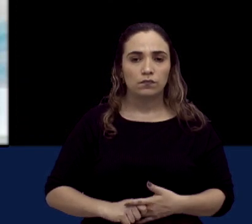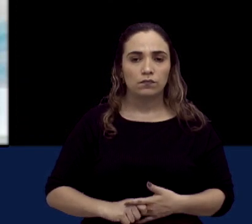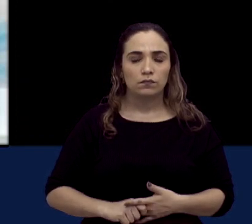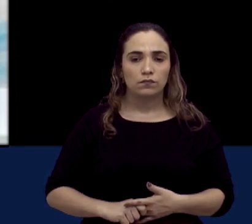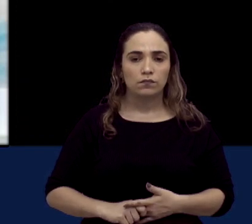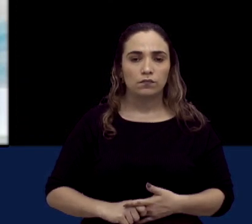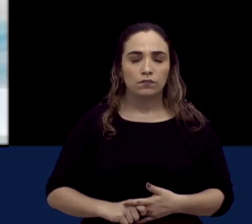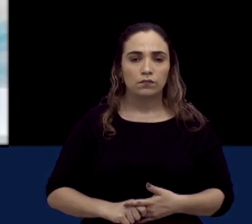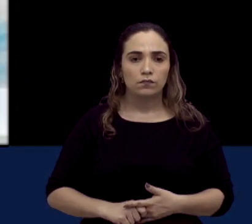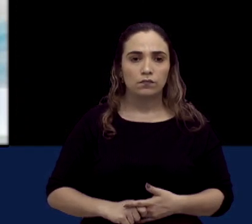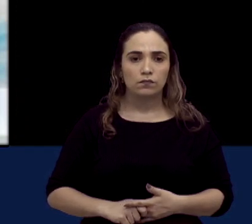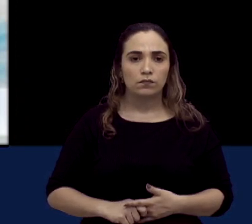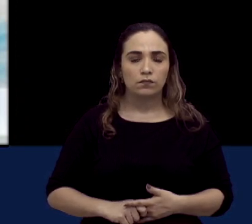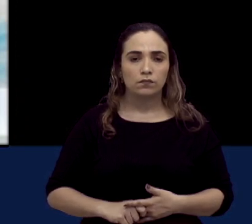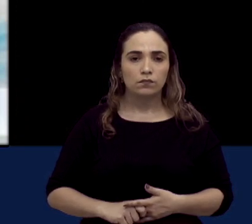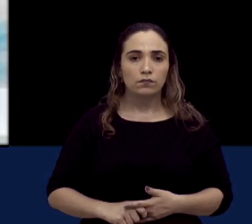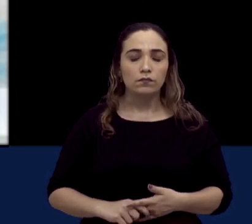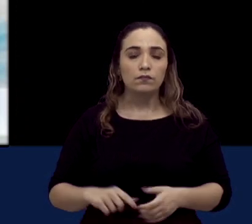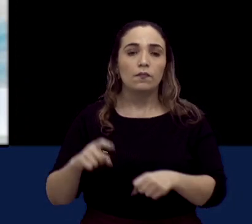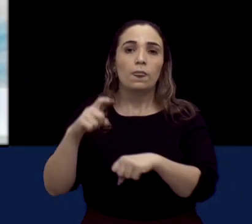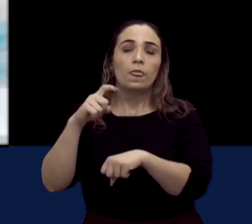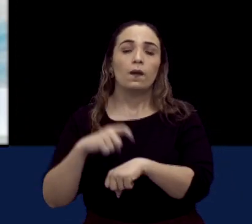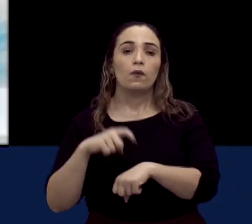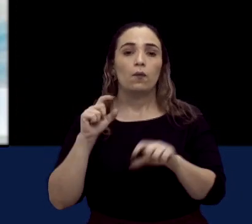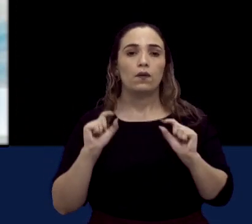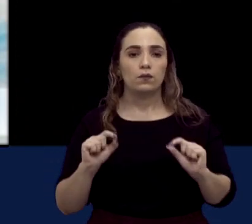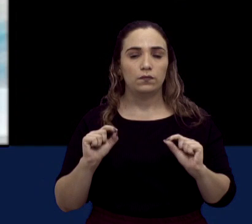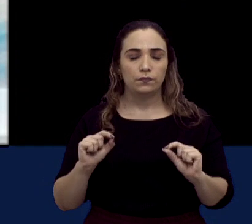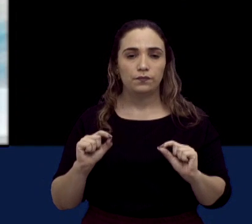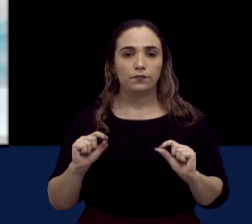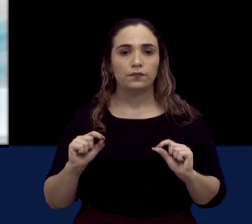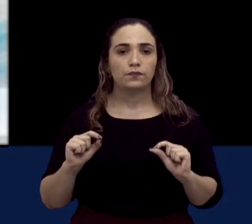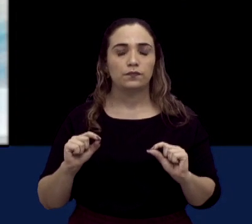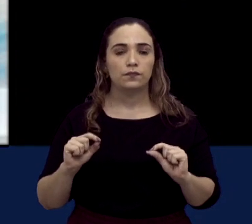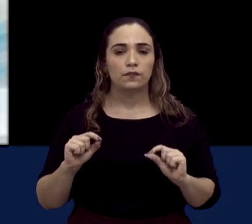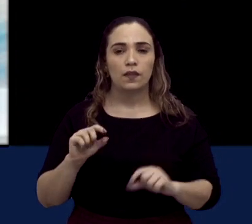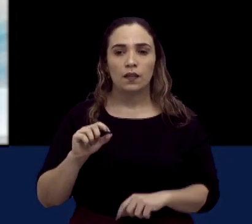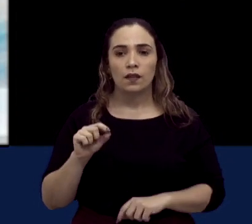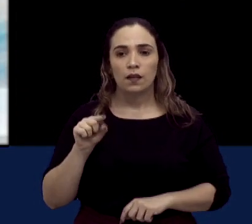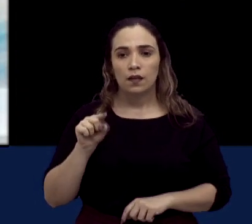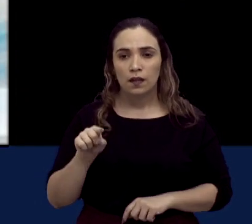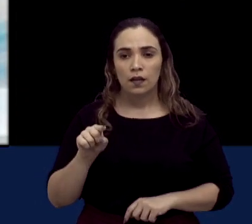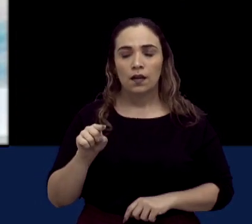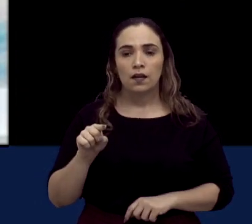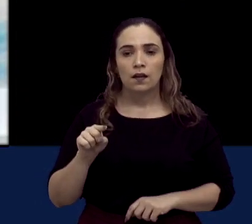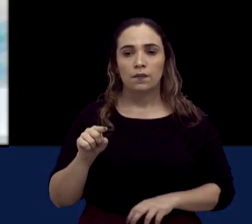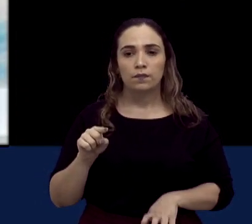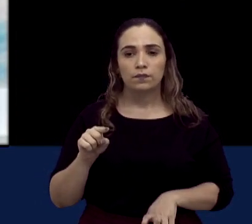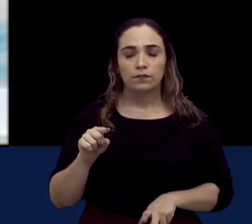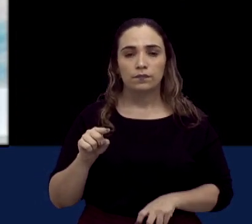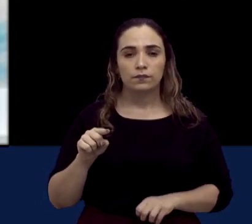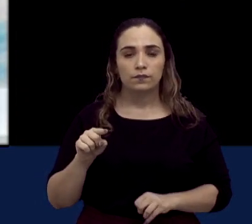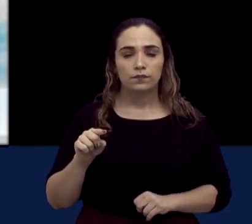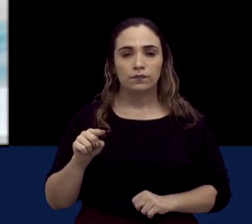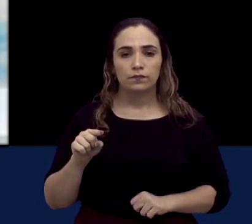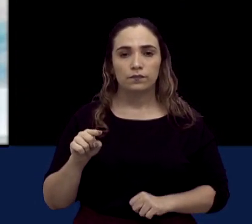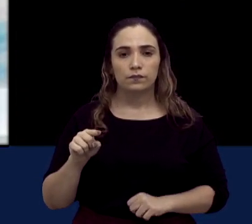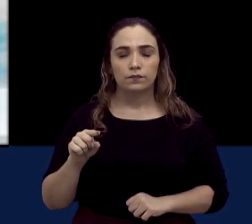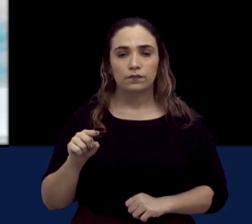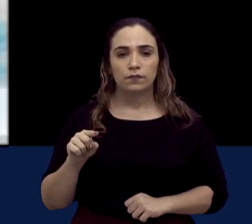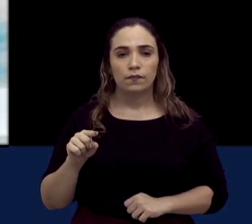Bom, e nesse momento, o Estado frequentemente atribuía que